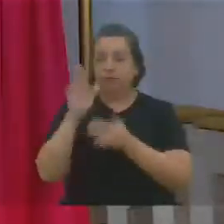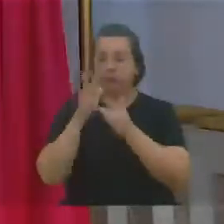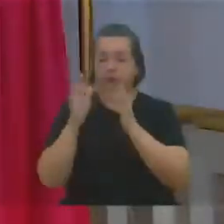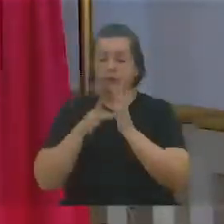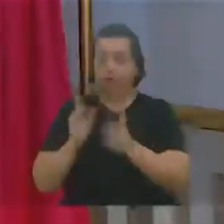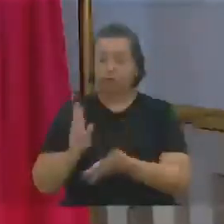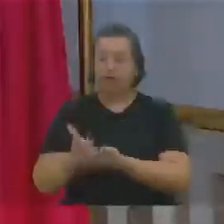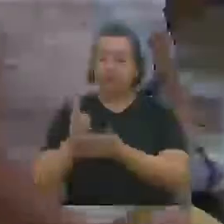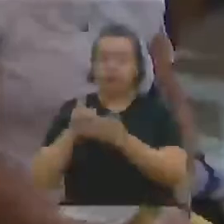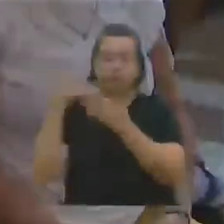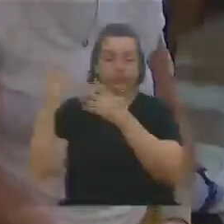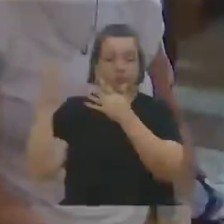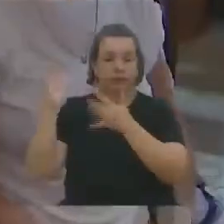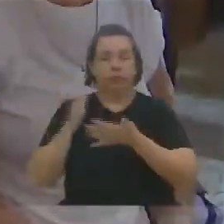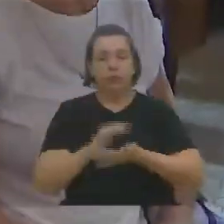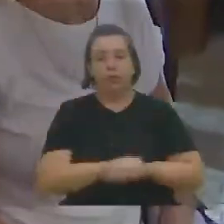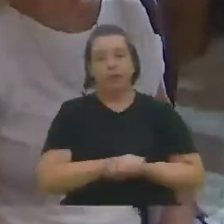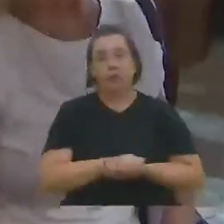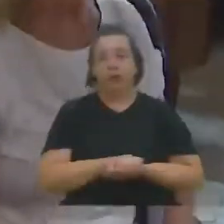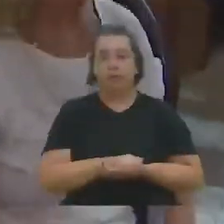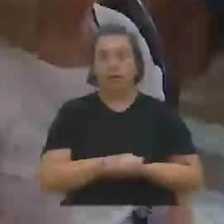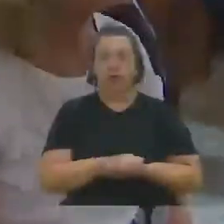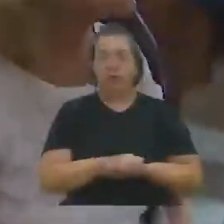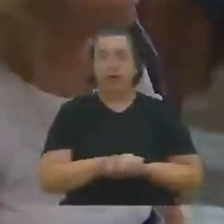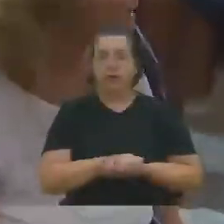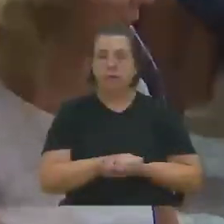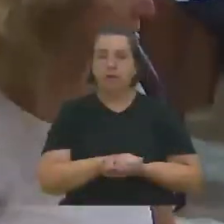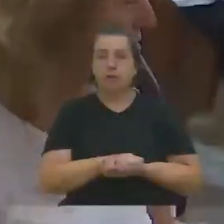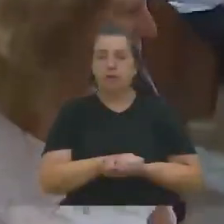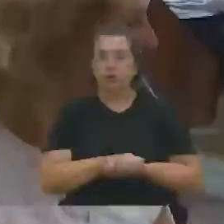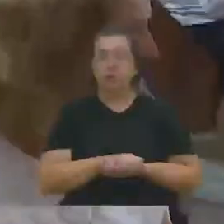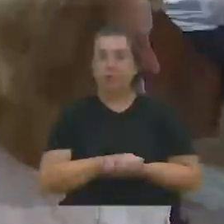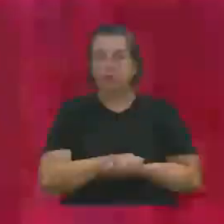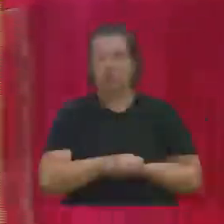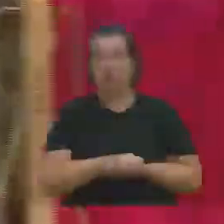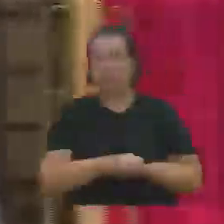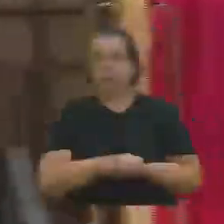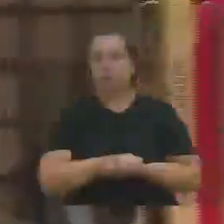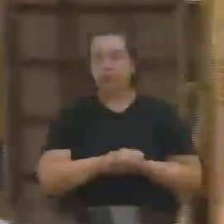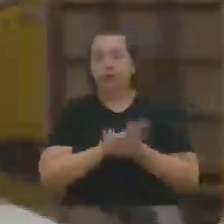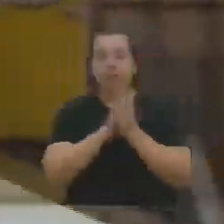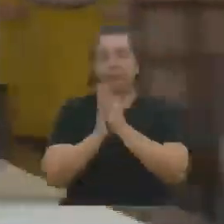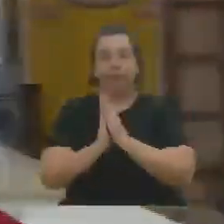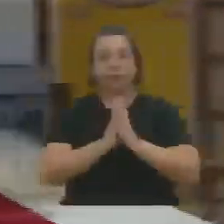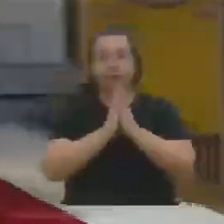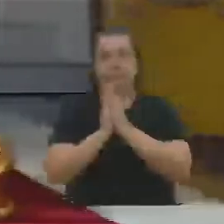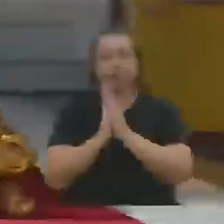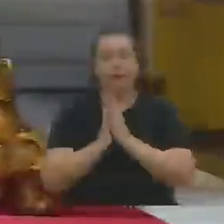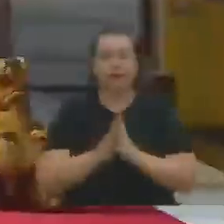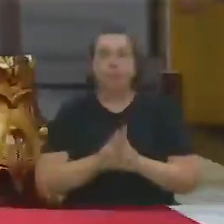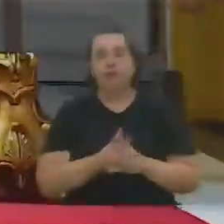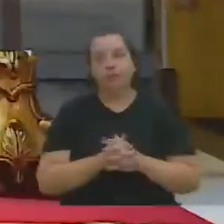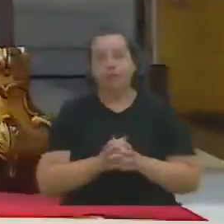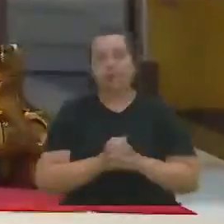Senhor Jesus Cristo. Para sempre seja louvado. Oremos.